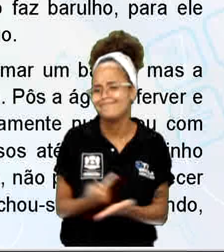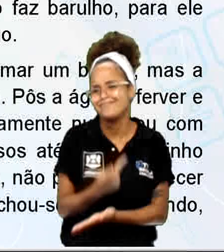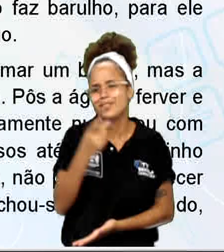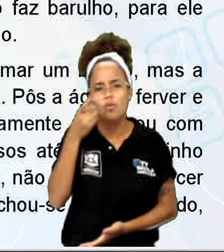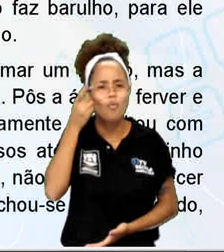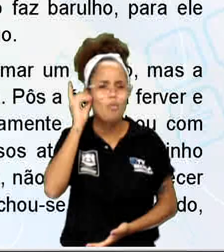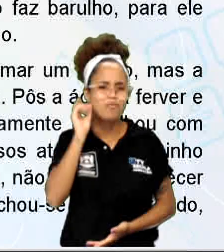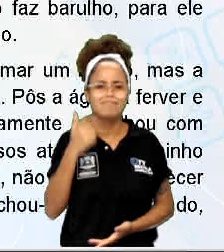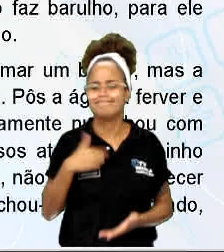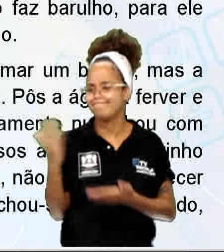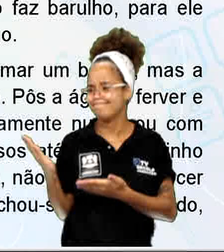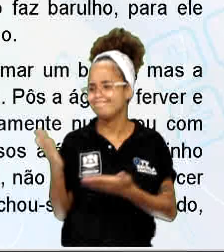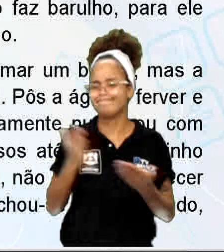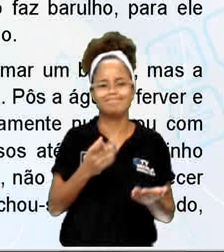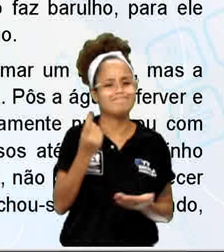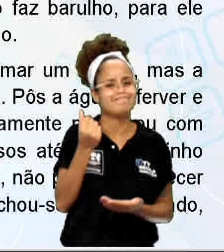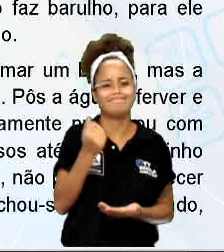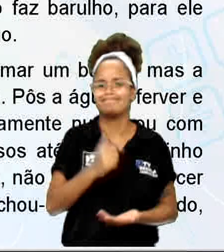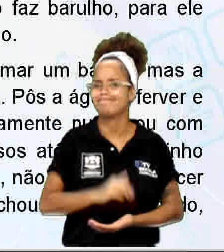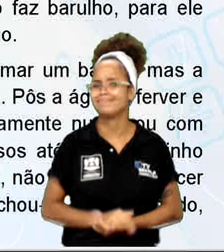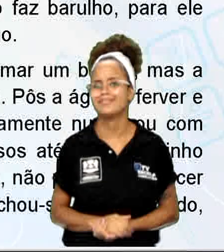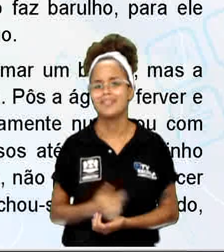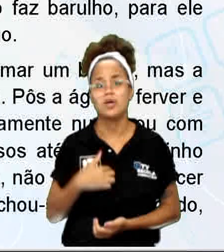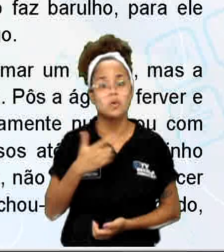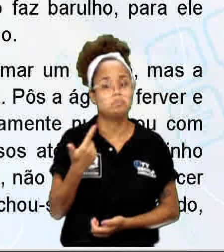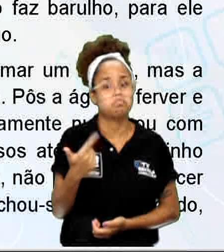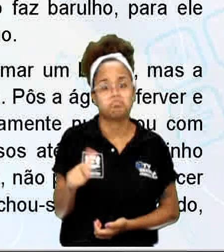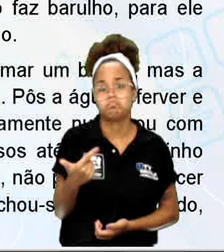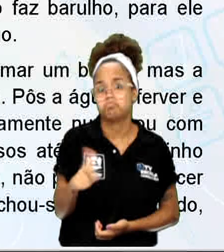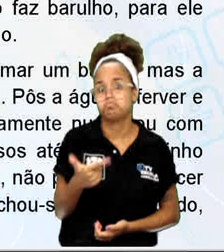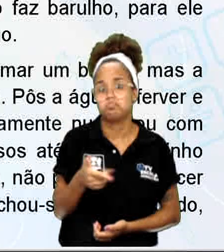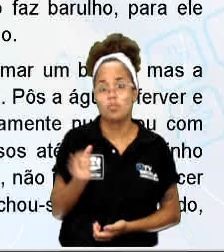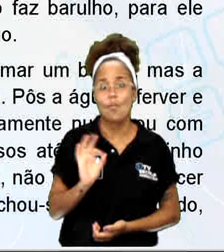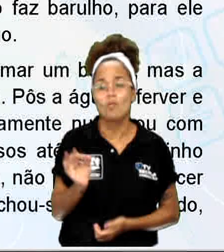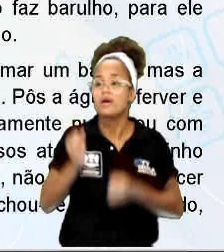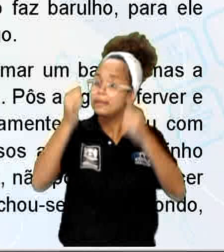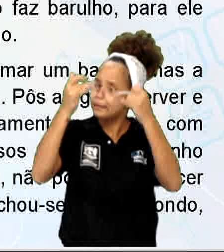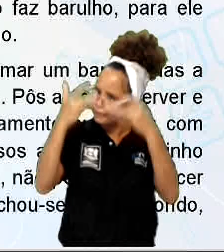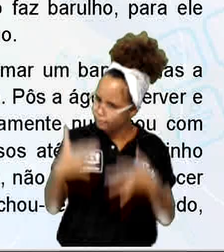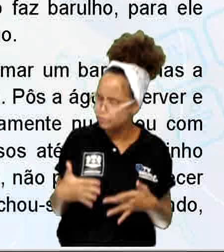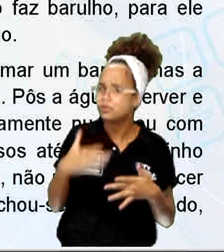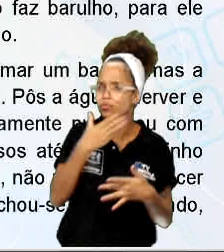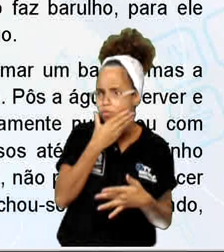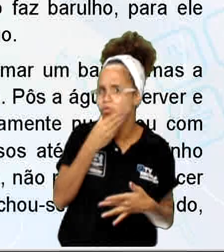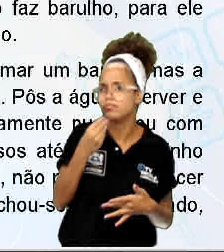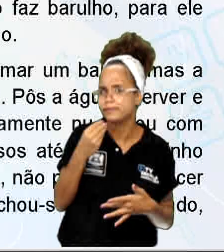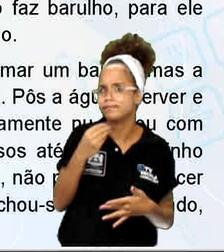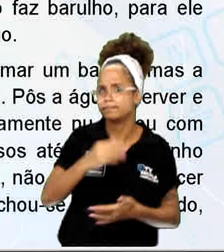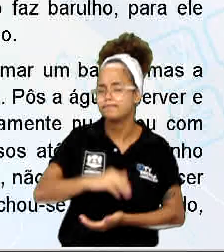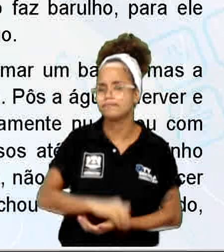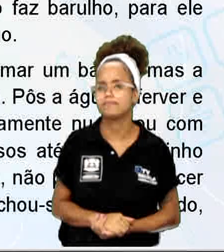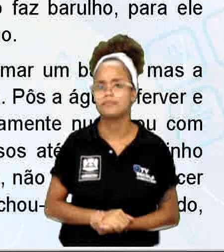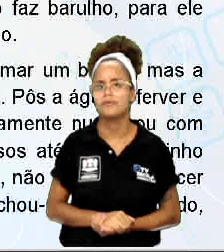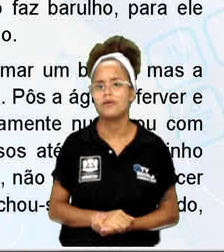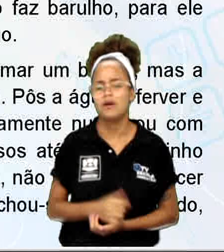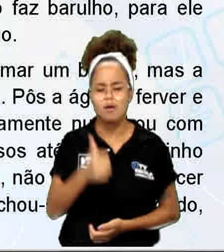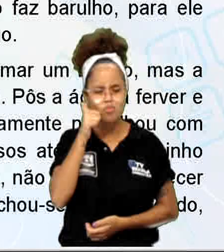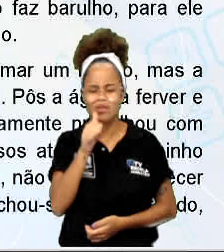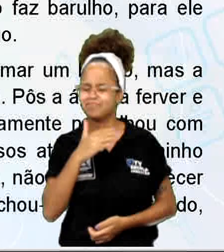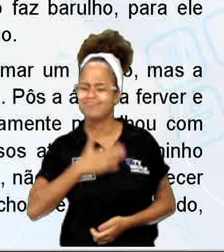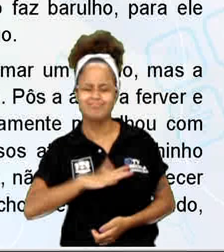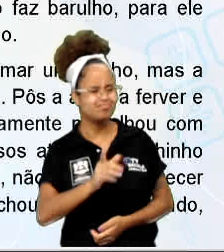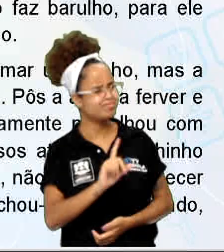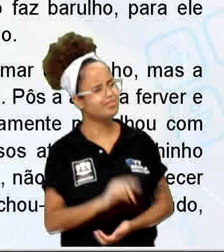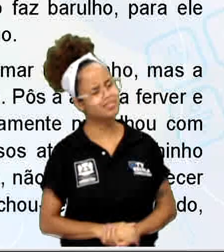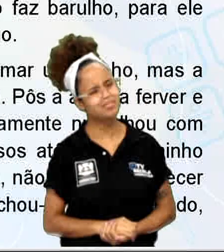eu não trouxe dinheiro da cidade. Estou a nenhum. Explique isso ao homem, ponderou a mulher. Não gosto dessas coisas.